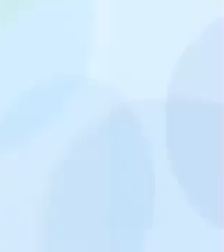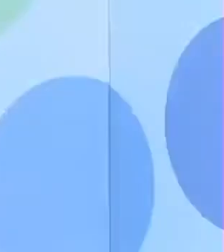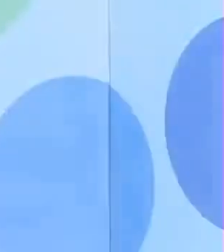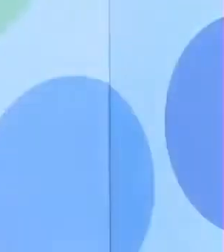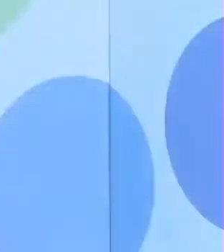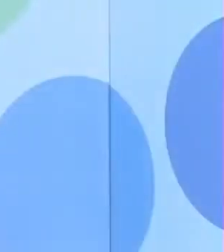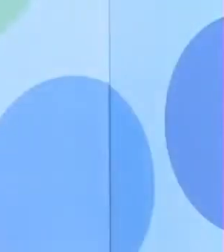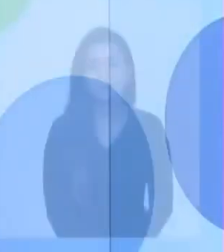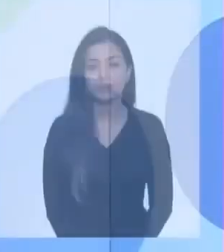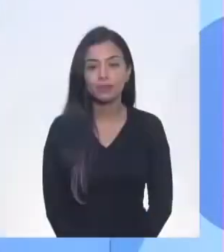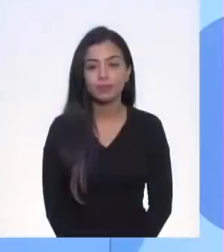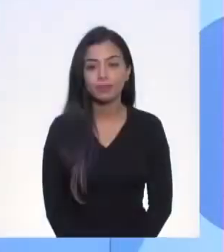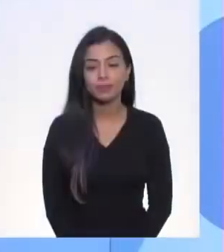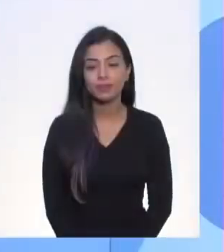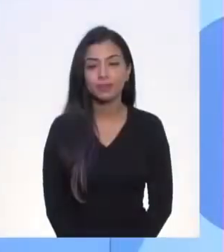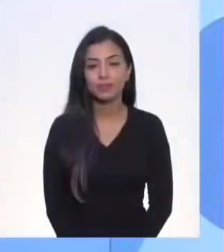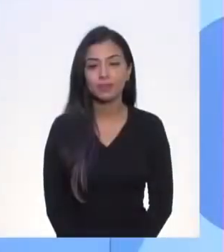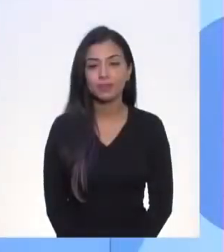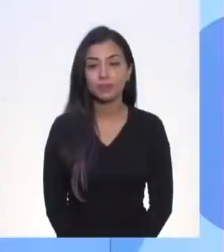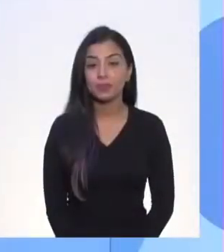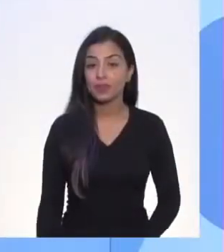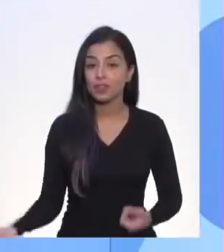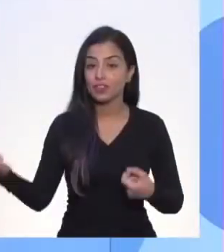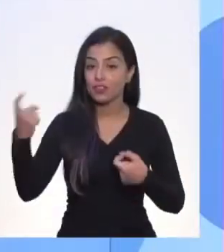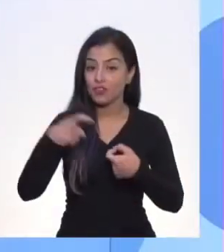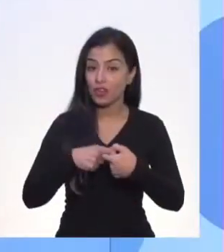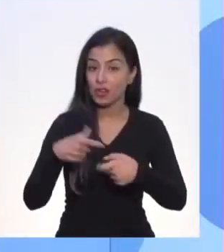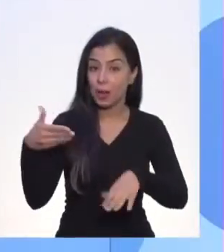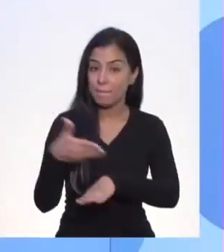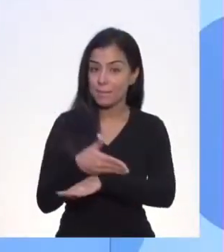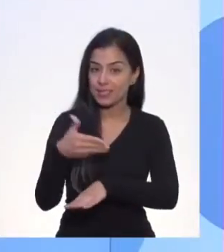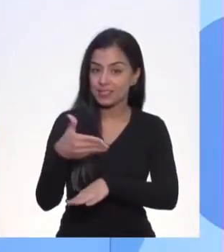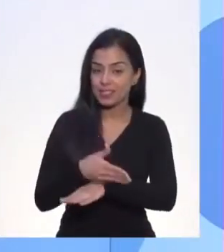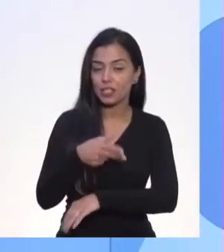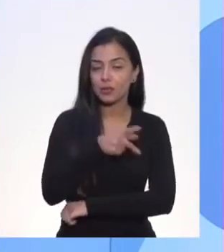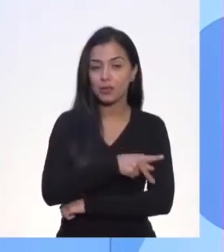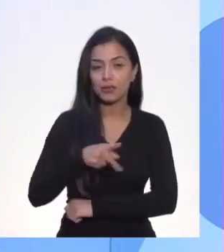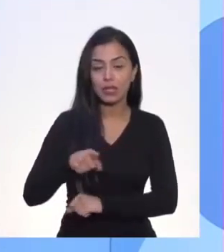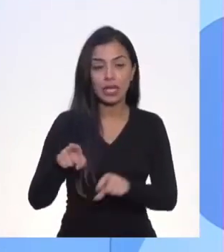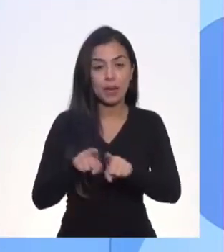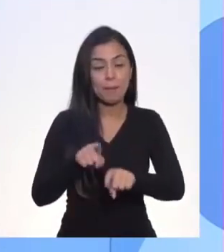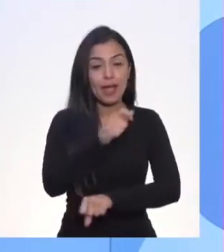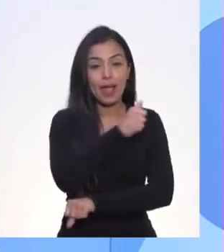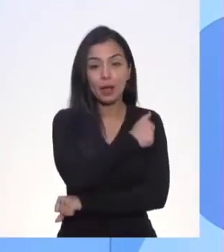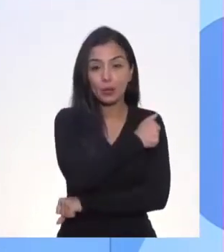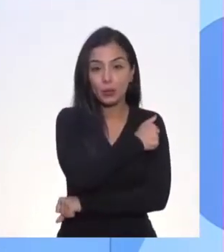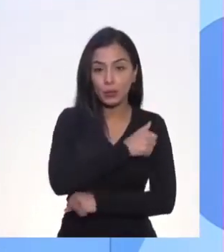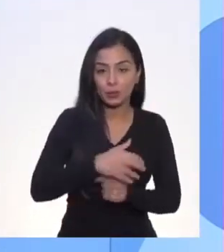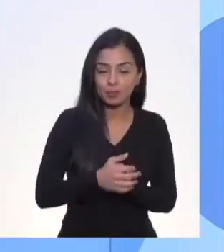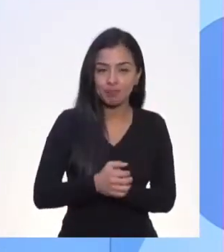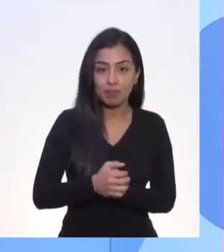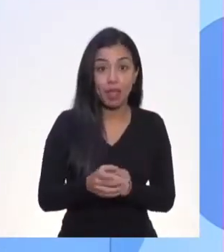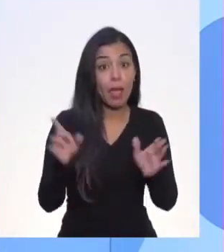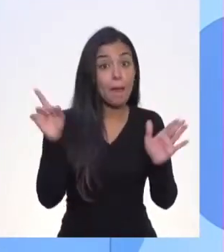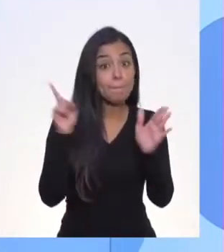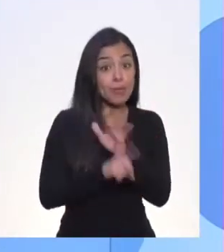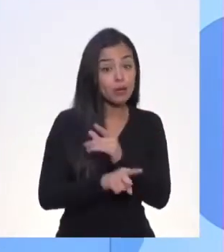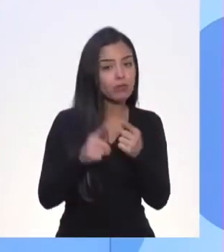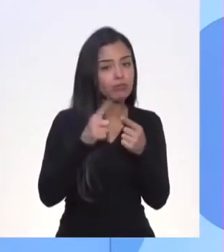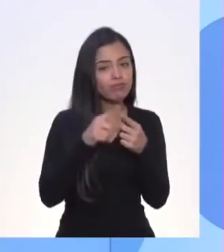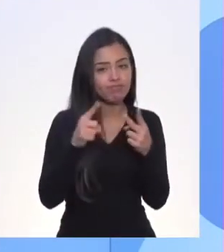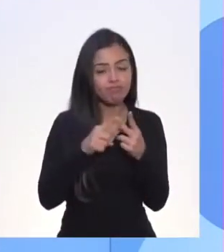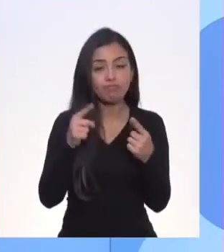Luiz falou? De volta aí com a participação dos professores e alunos. Os professores, a pergunta era, né, quem